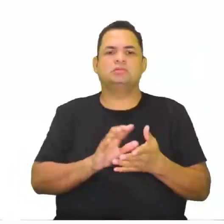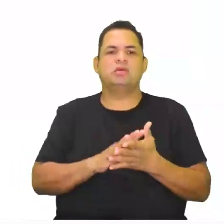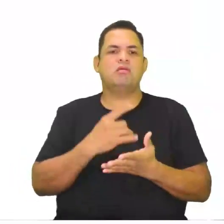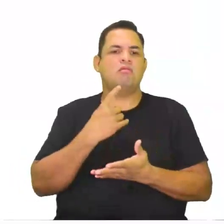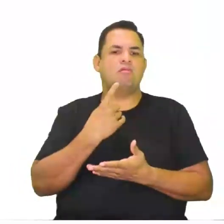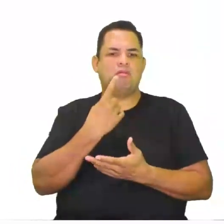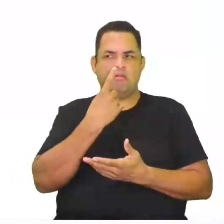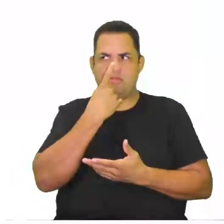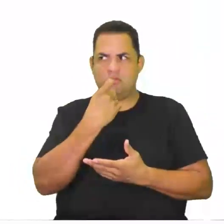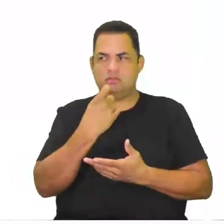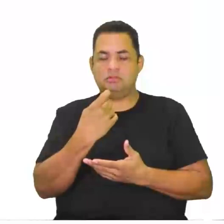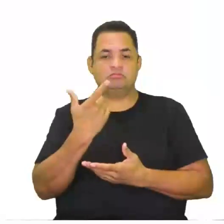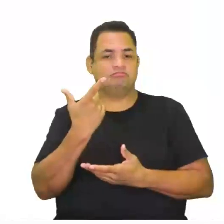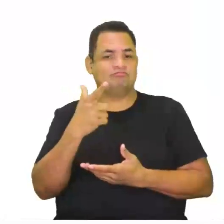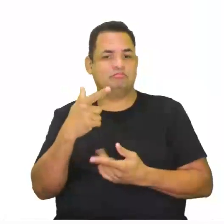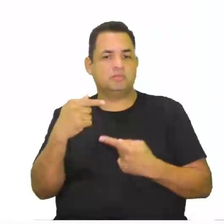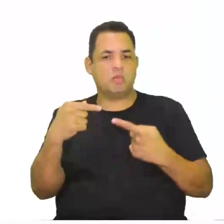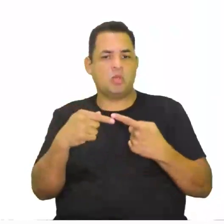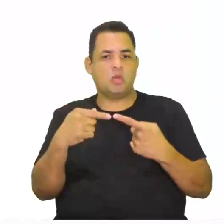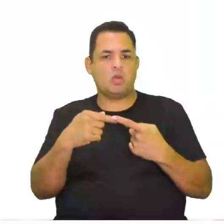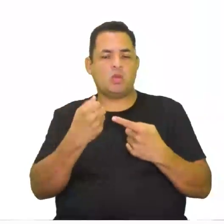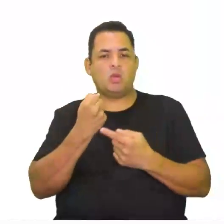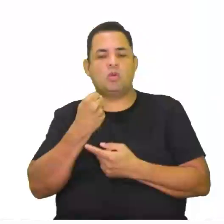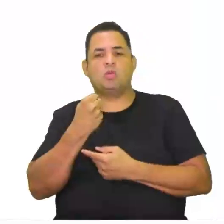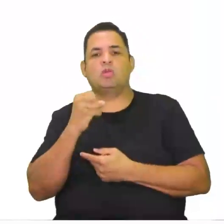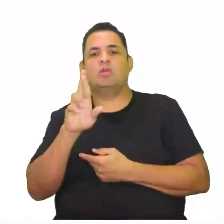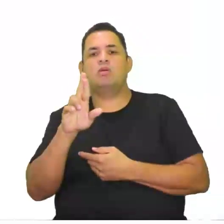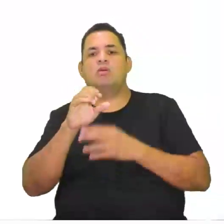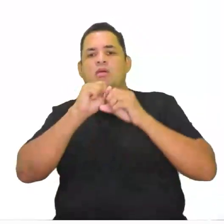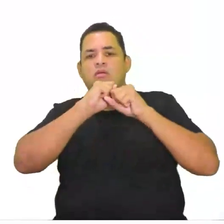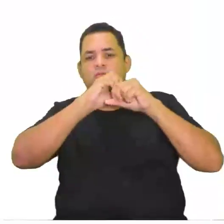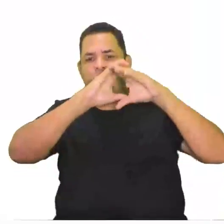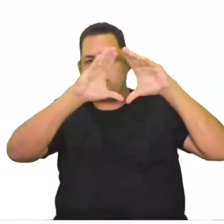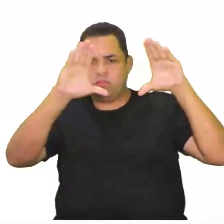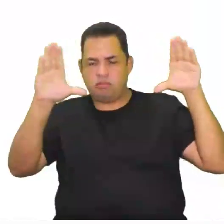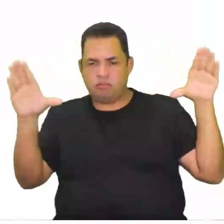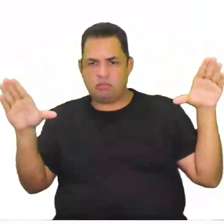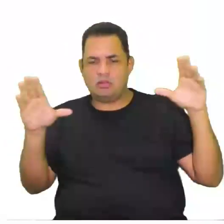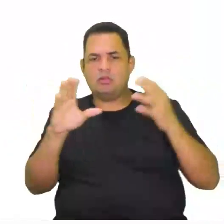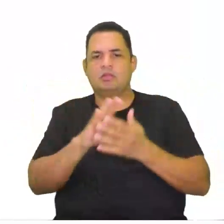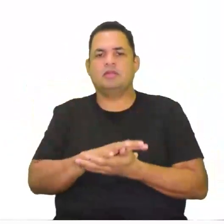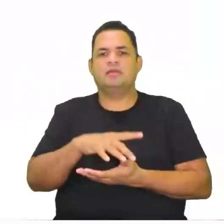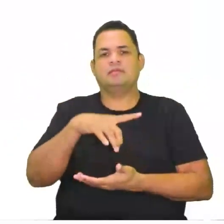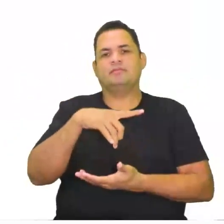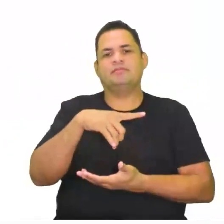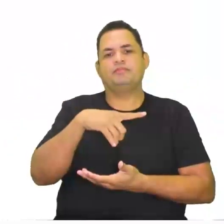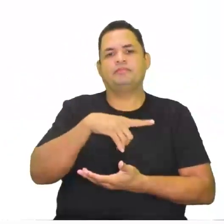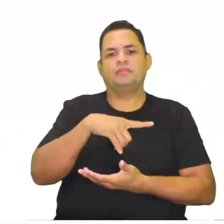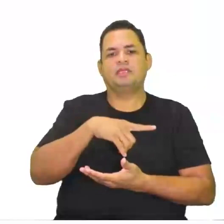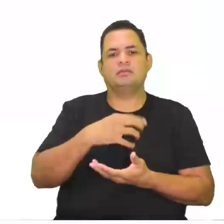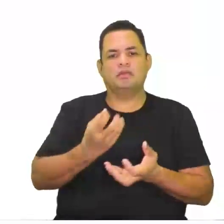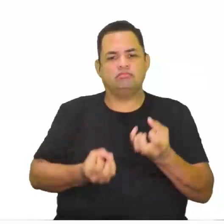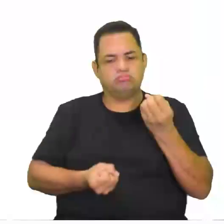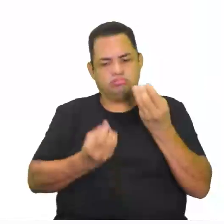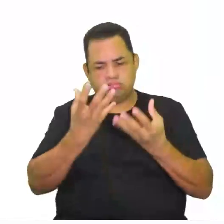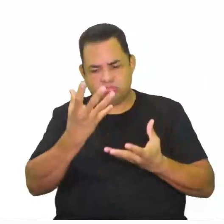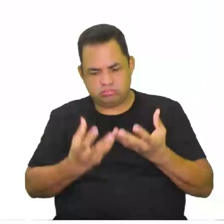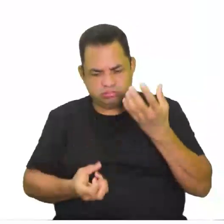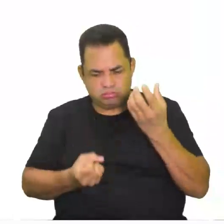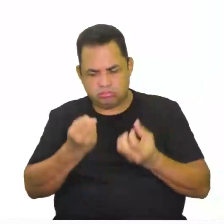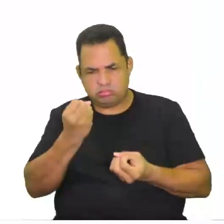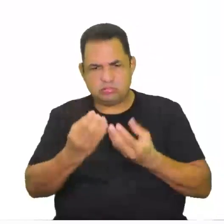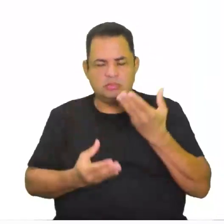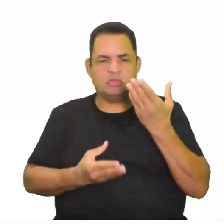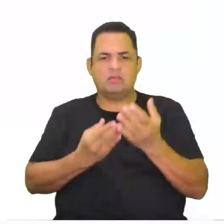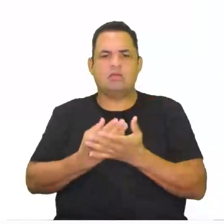ter contato com o ar atmosférico. Ele vai ter ali a queima